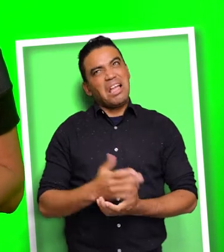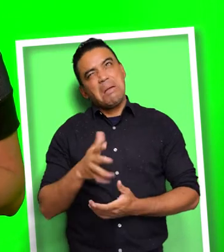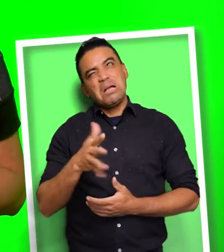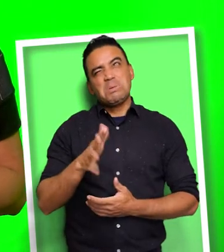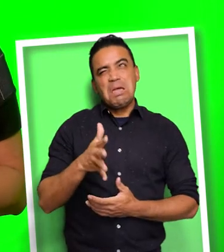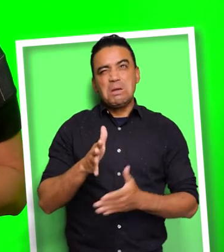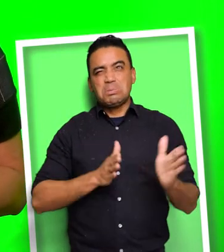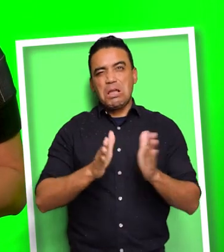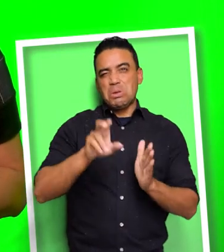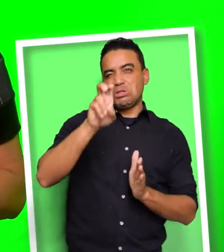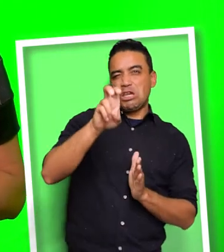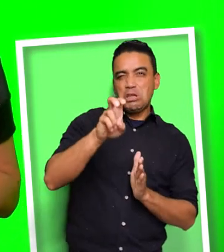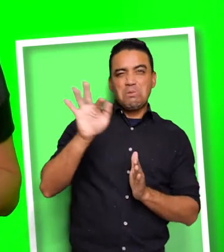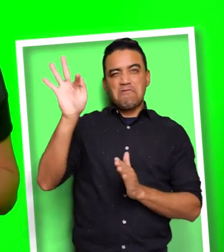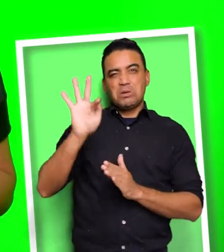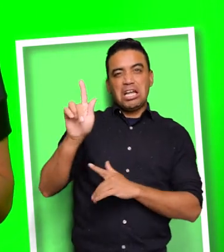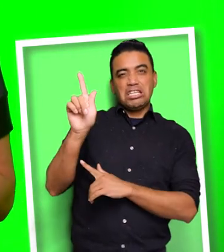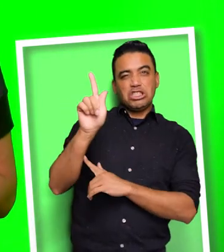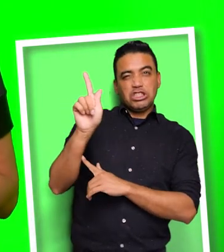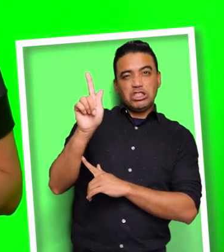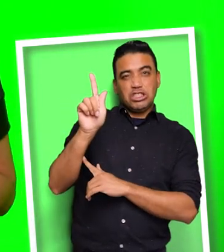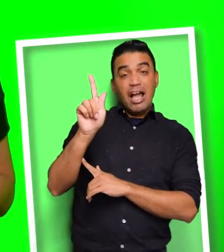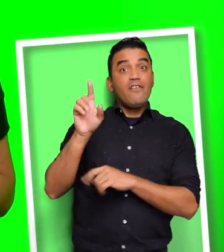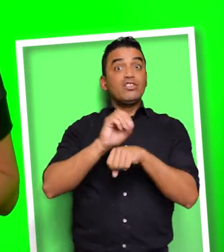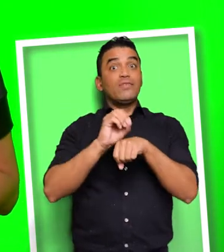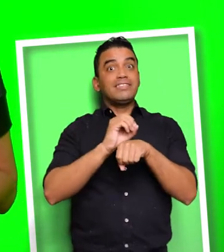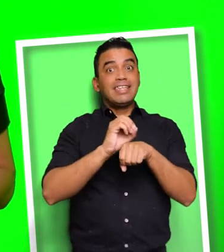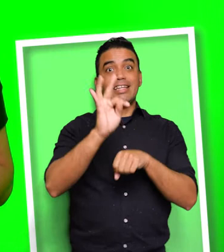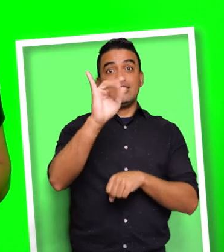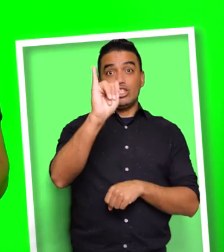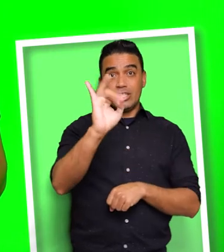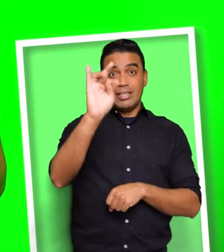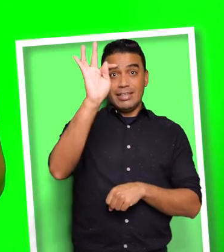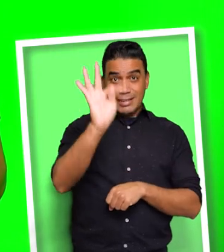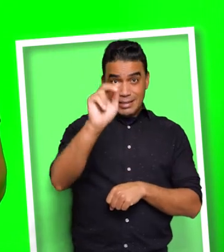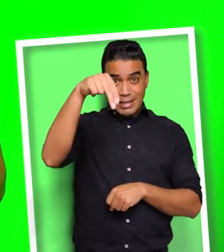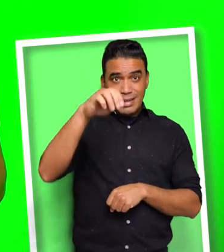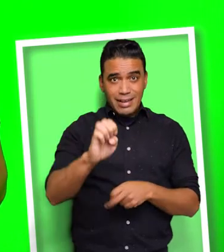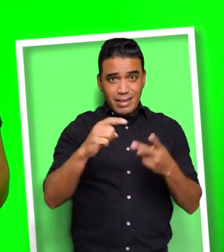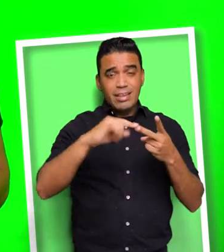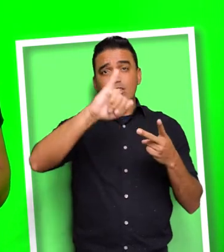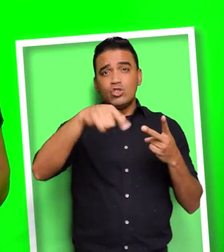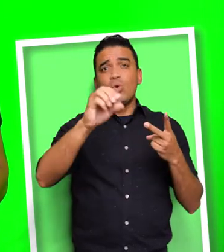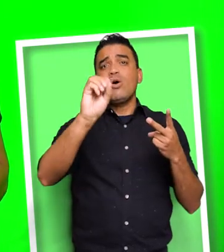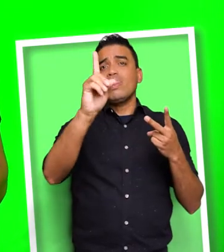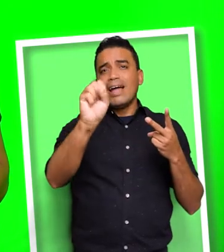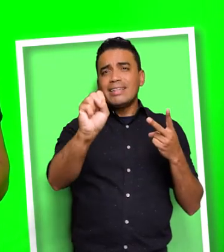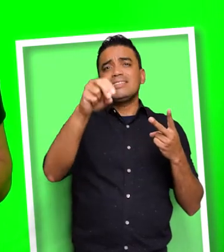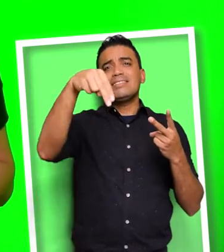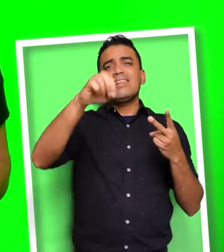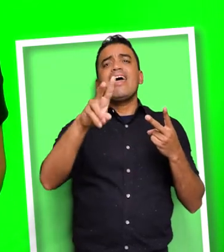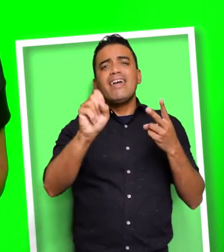pelo meu 5º período da faculdade, eu conheci, fiz uma oficina com a Titane e o João das Neves e a Irene Ziviani, que mudou a minha